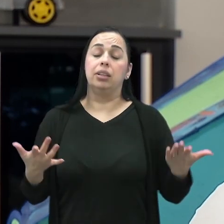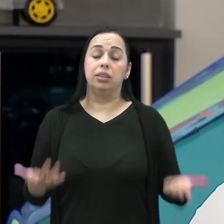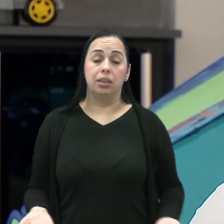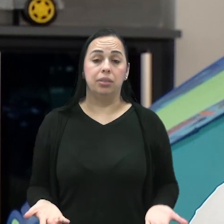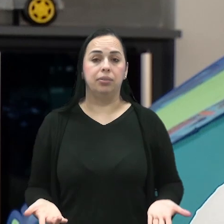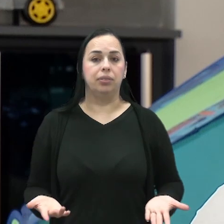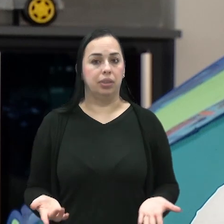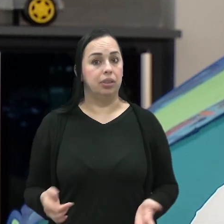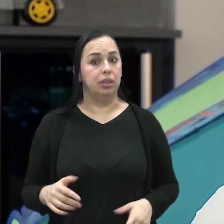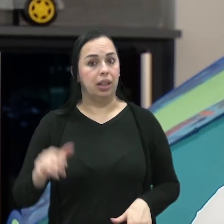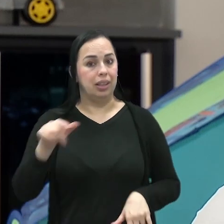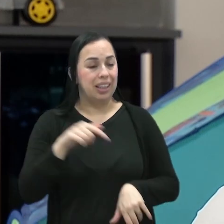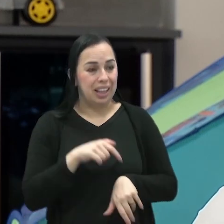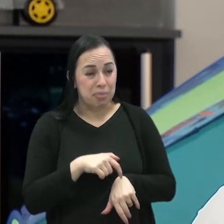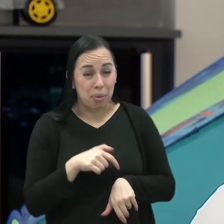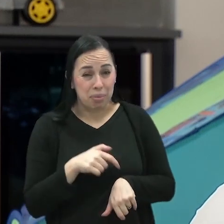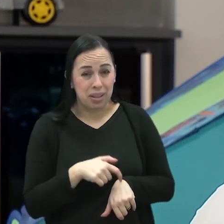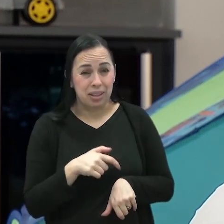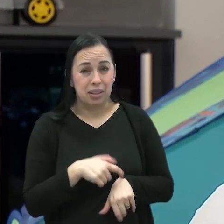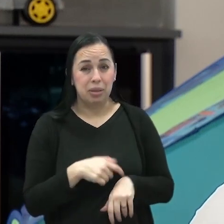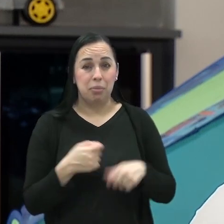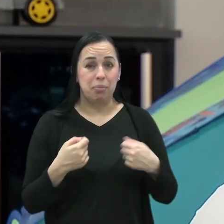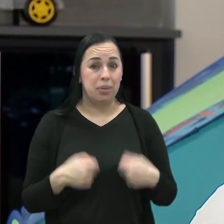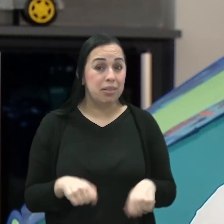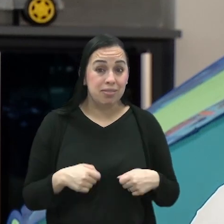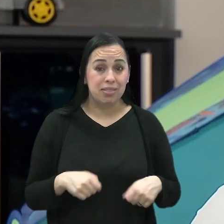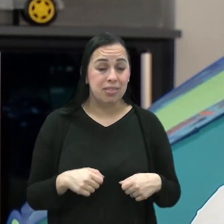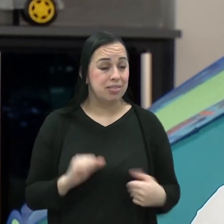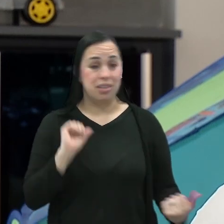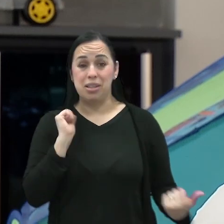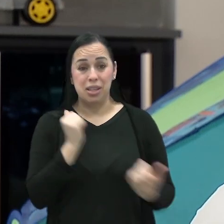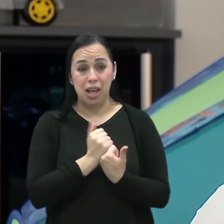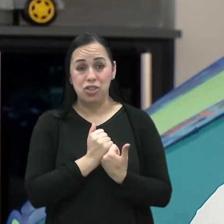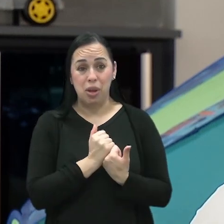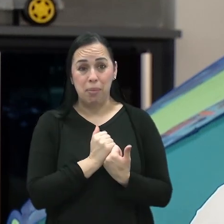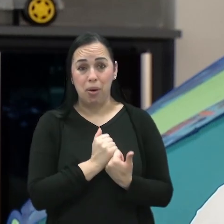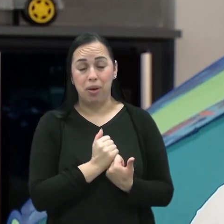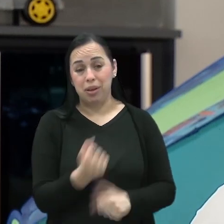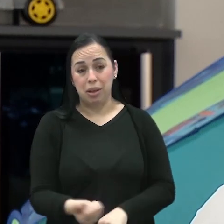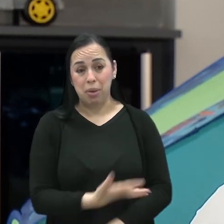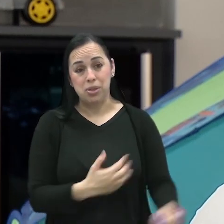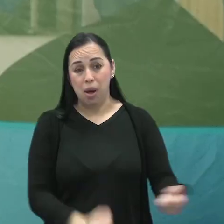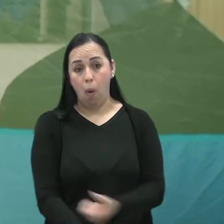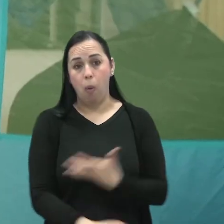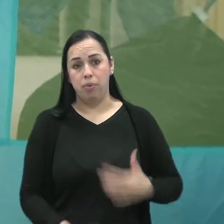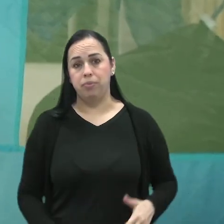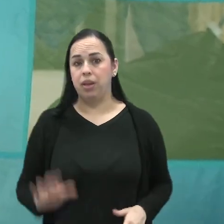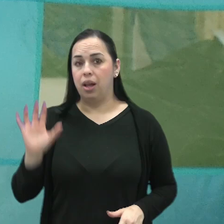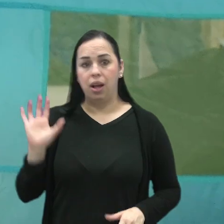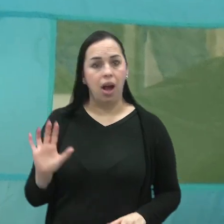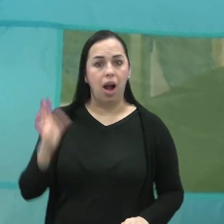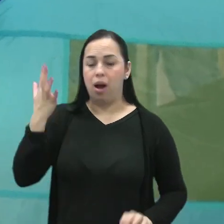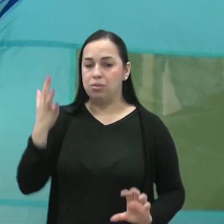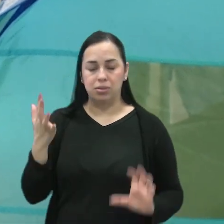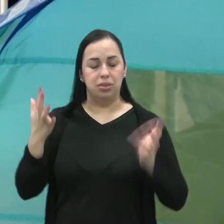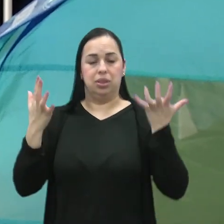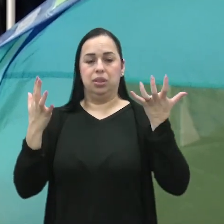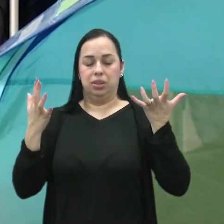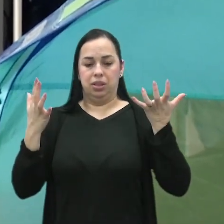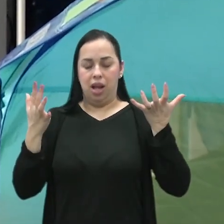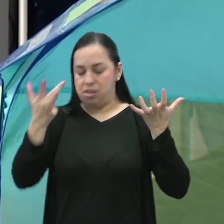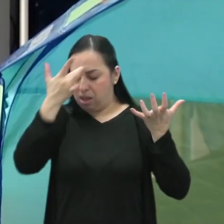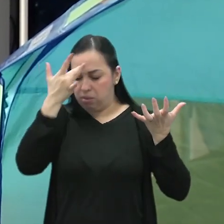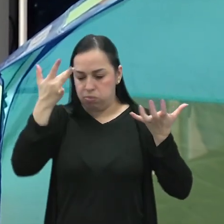UTI. Então, assim, naquele momento, eu precisava de apoio emocional. Todos esses